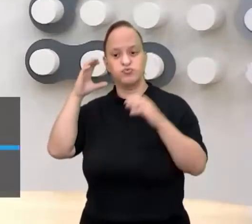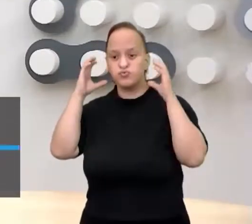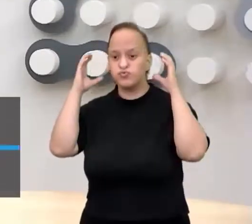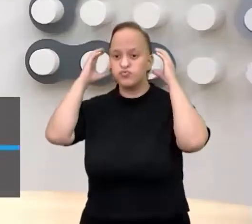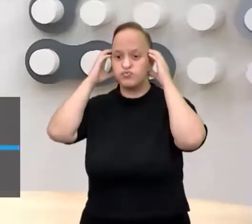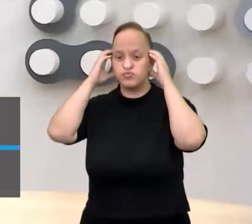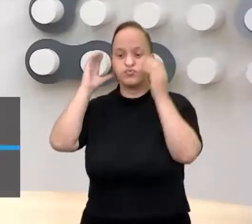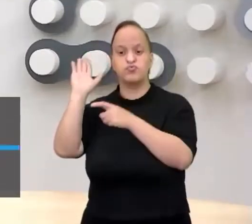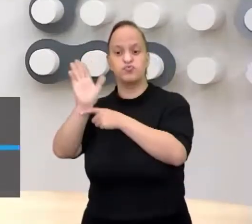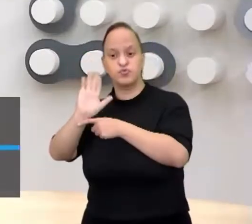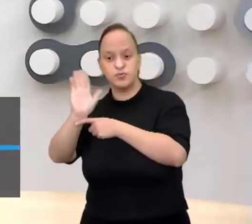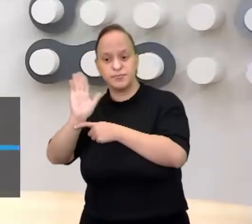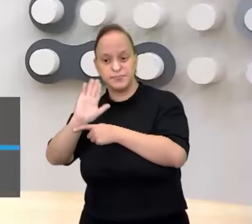cinema.